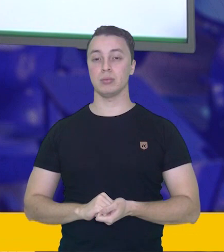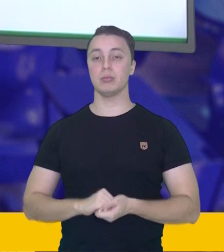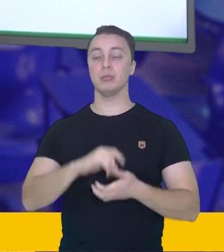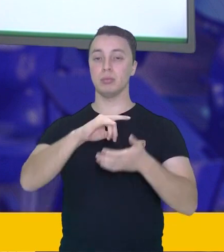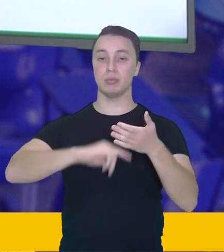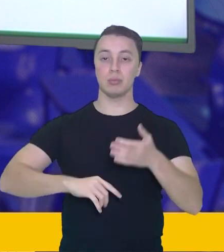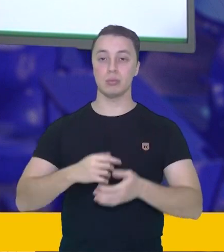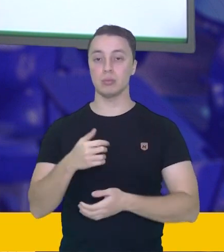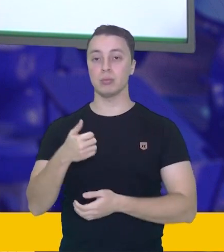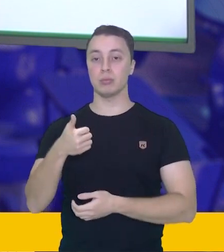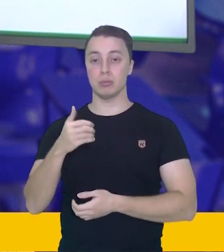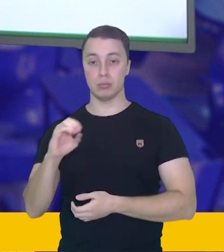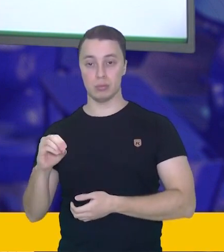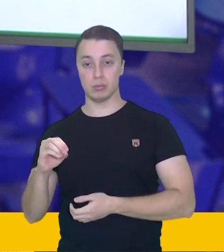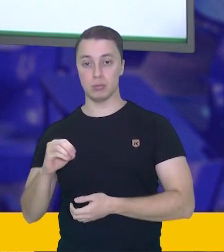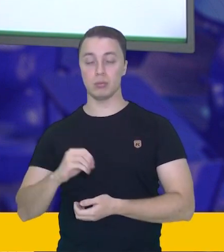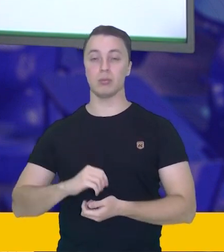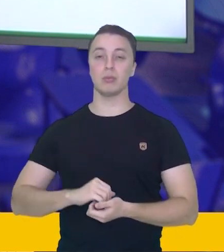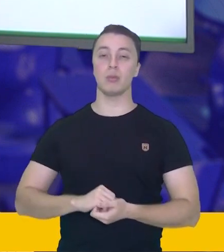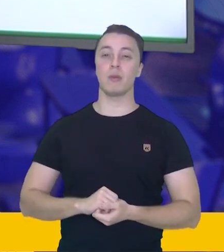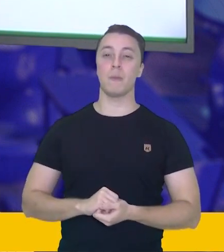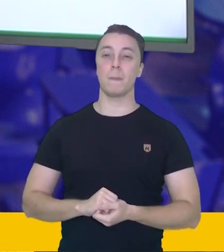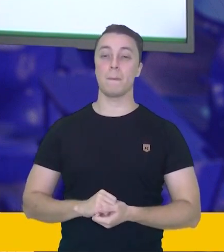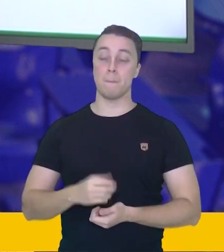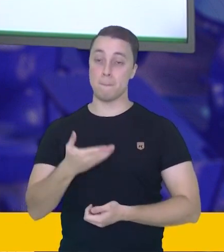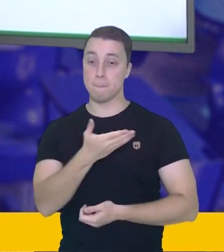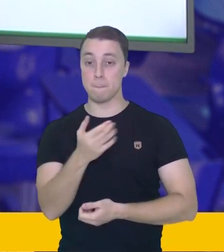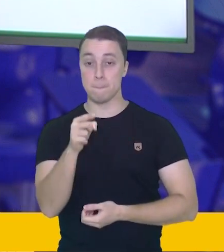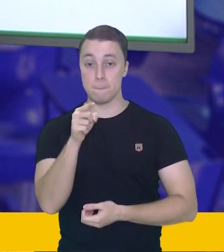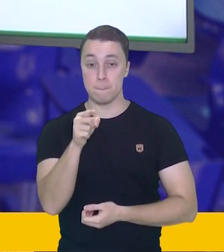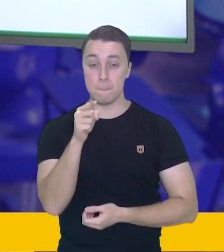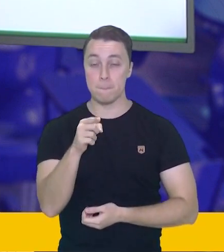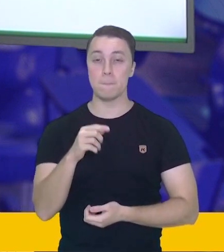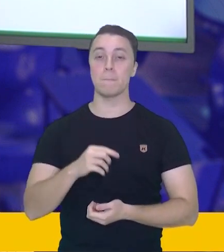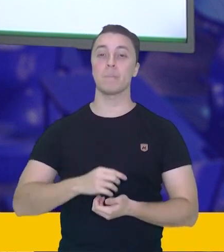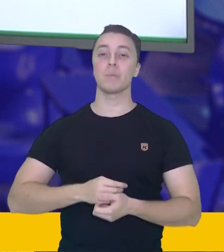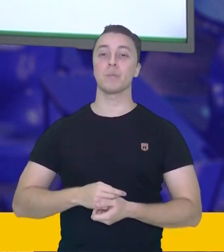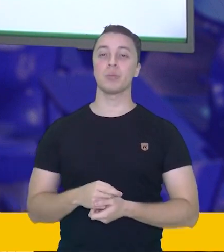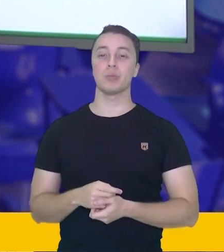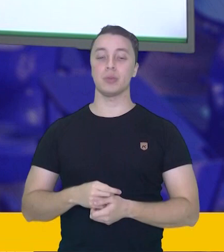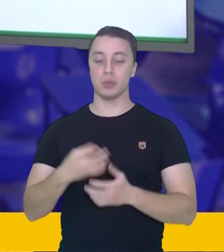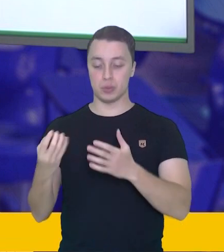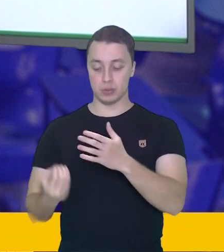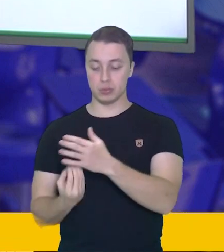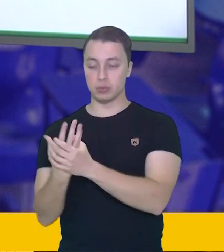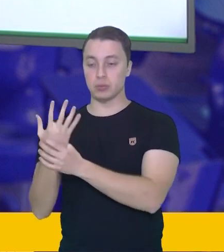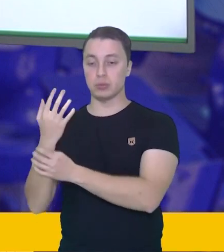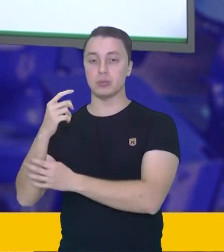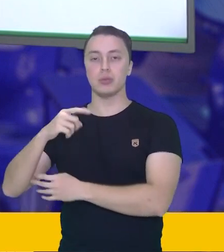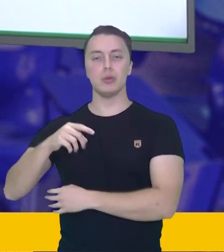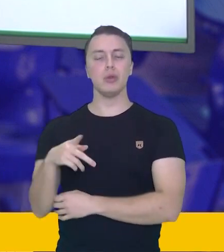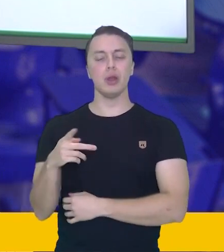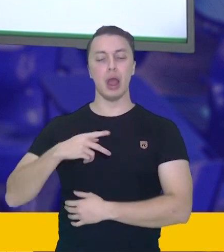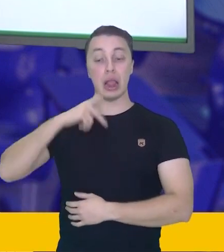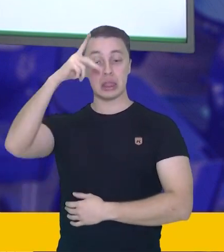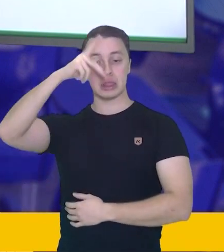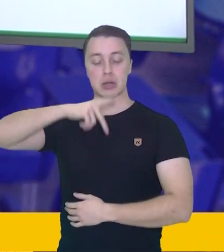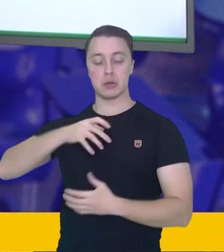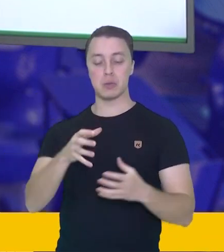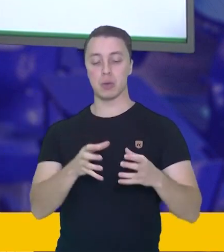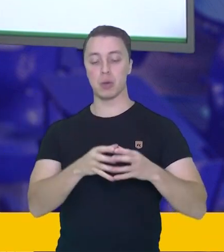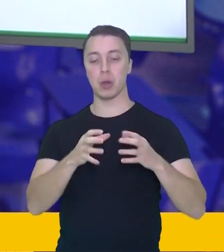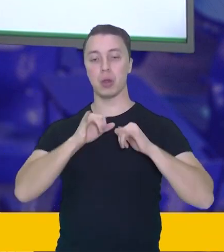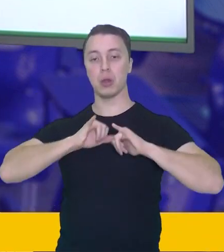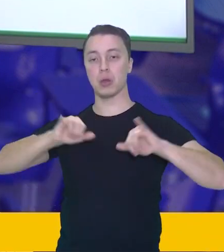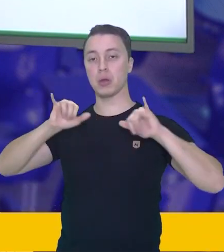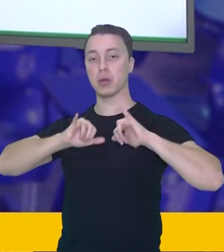Na atividade de número 10, é sua vez de criar a sua própria campanha comunitária. Mas para